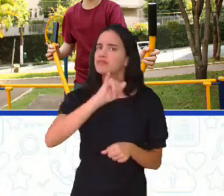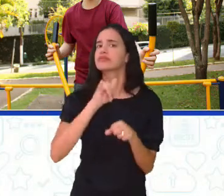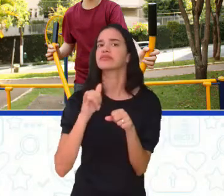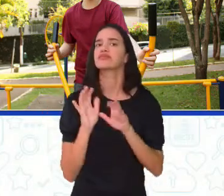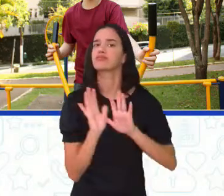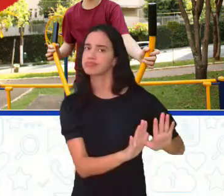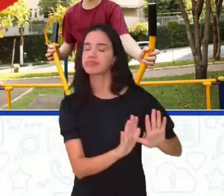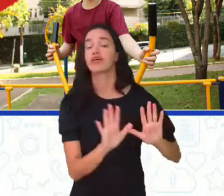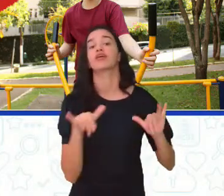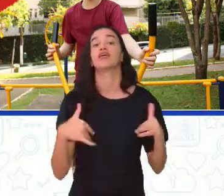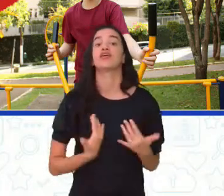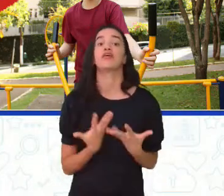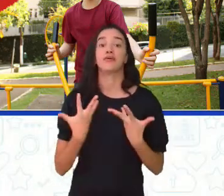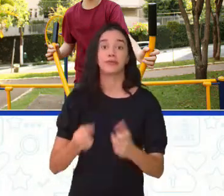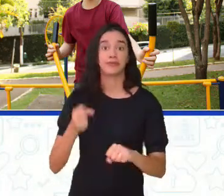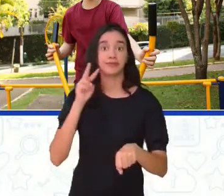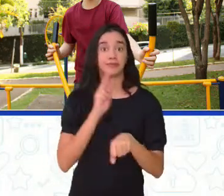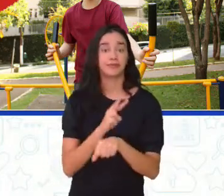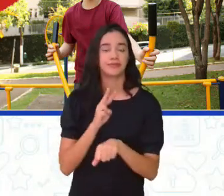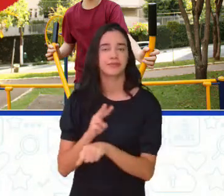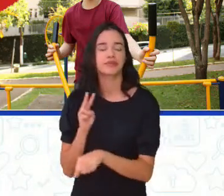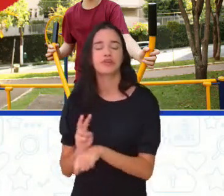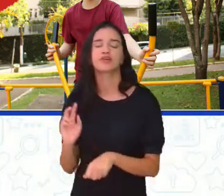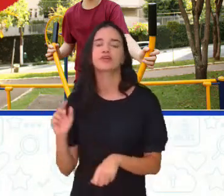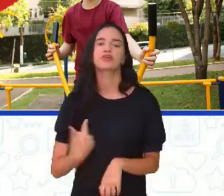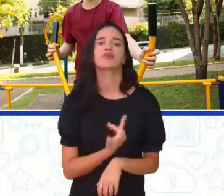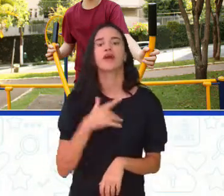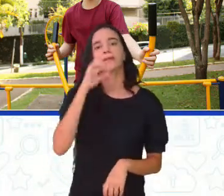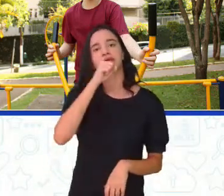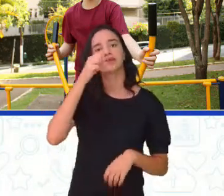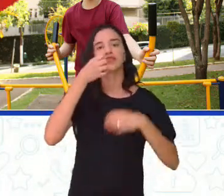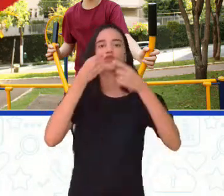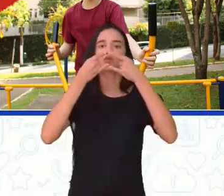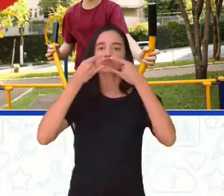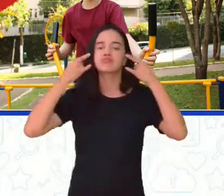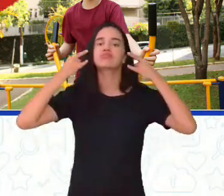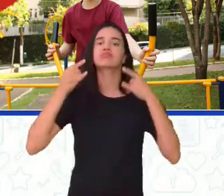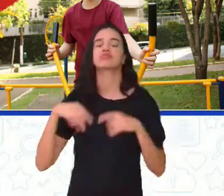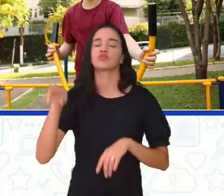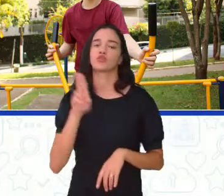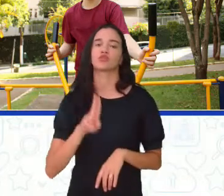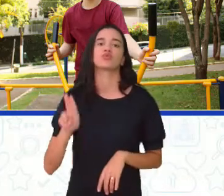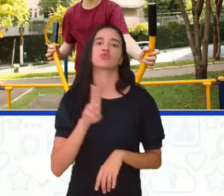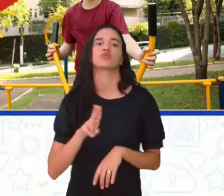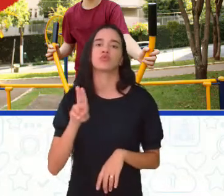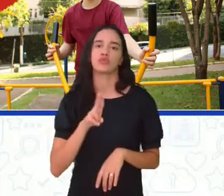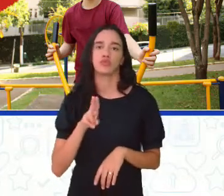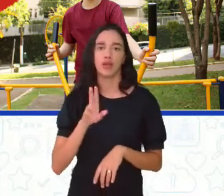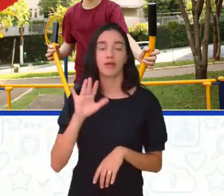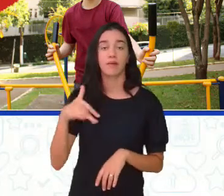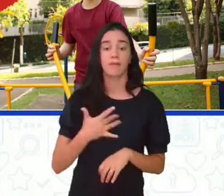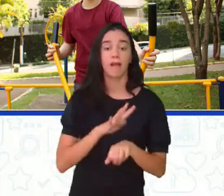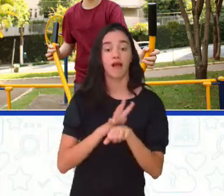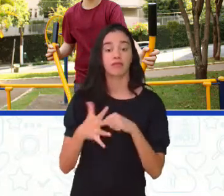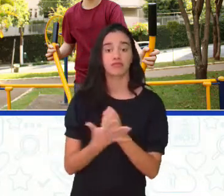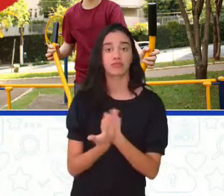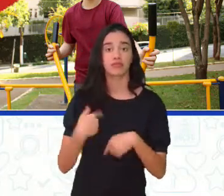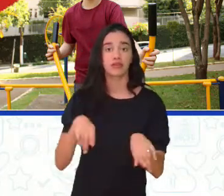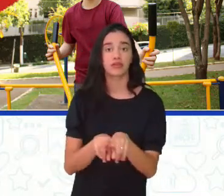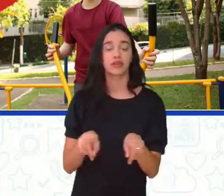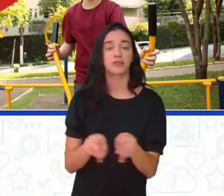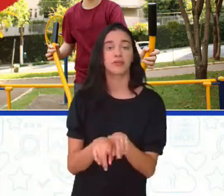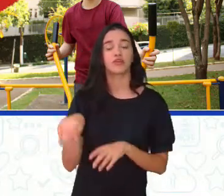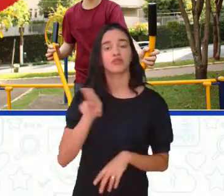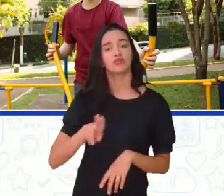também, se tiver, vamos nos proteger, né? Aprendemos a usar máscara para nos defender em relação aí ao coronavírus. A gente pode também usar as